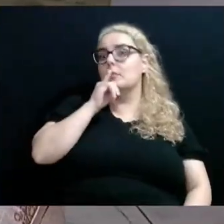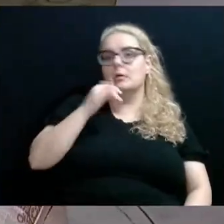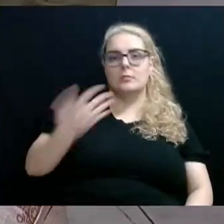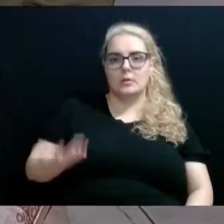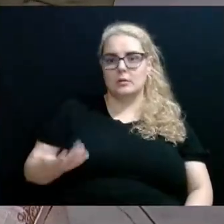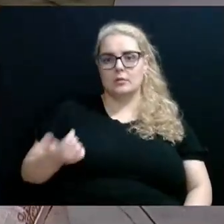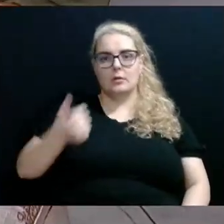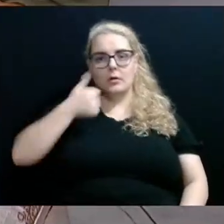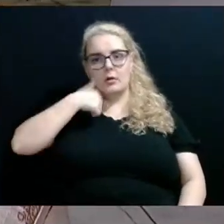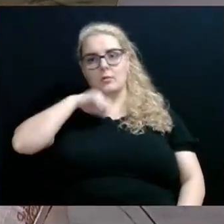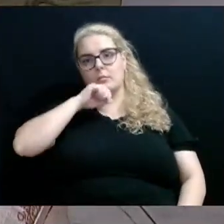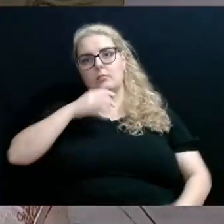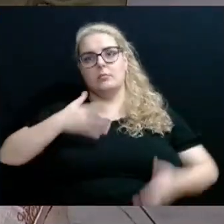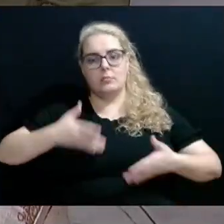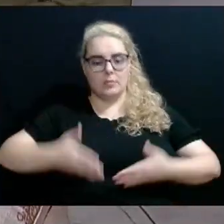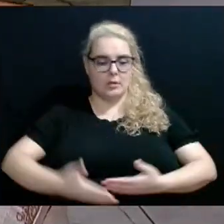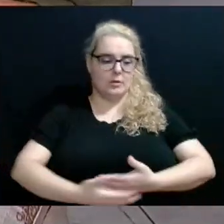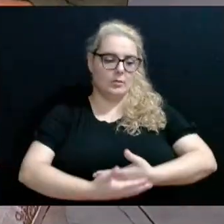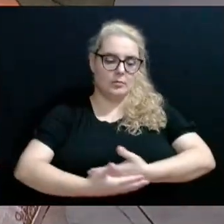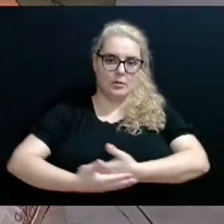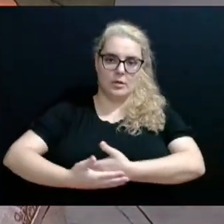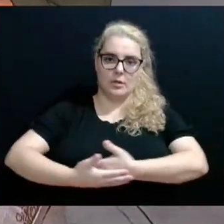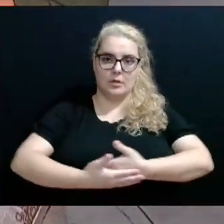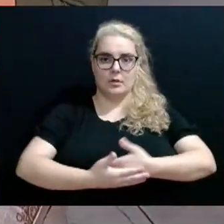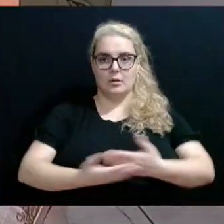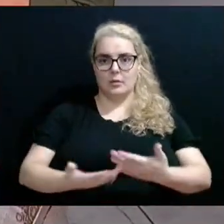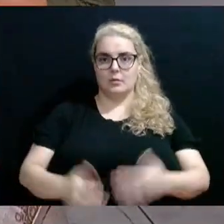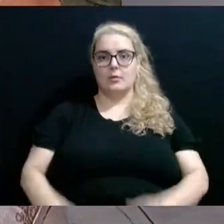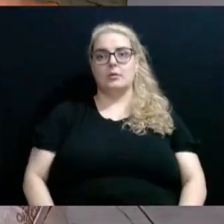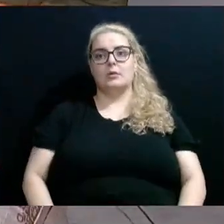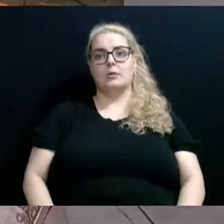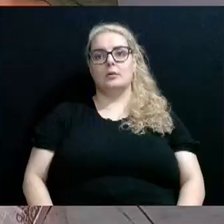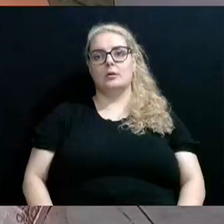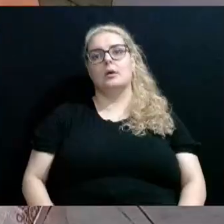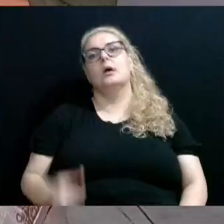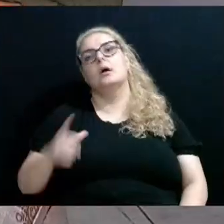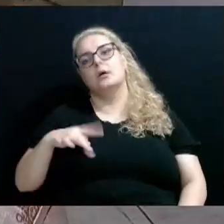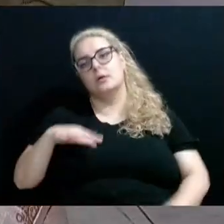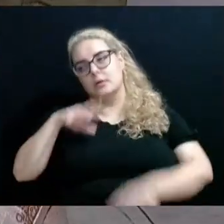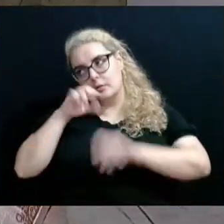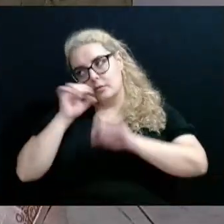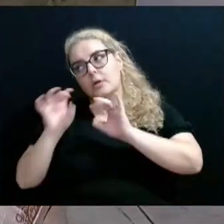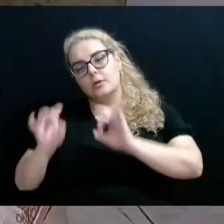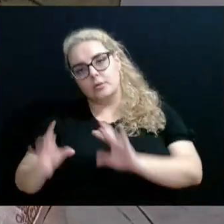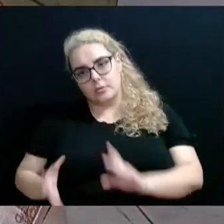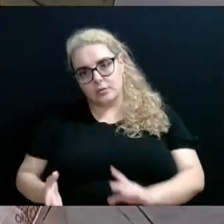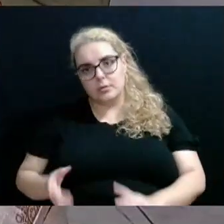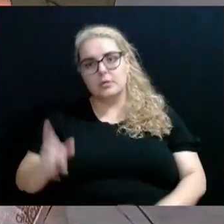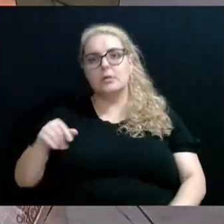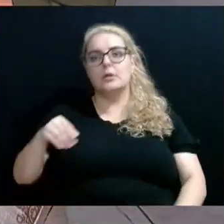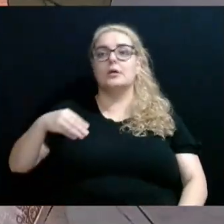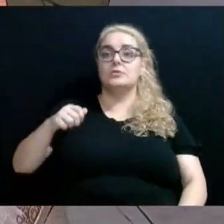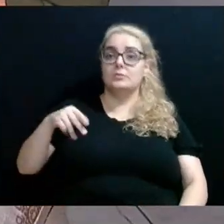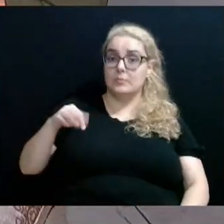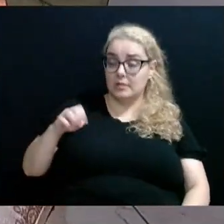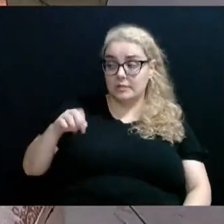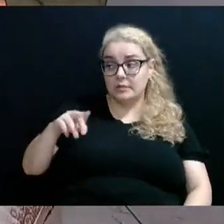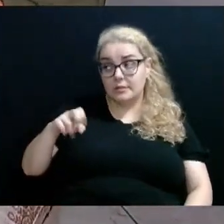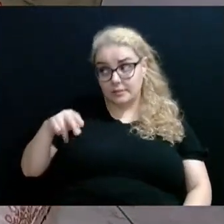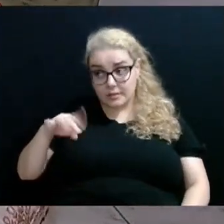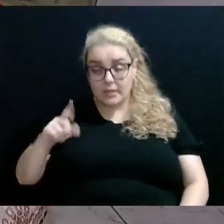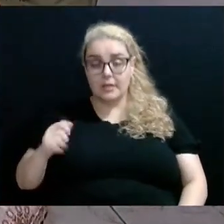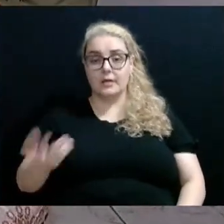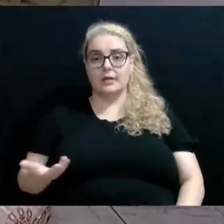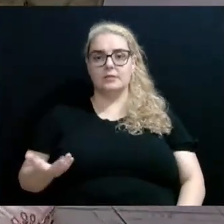tá ganhando na maternidade, né? Do seu bebê. Aí tem um cheirinho específico que é o cheiro de maternidade. Mas assim,